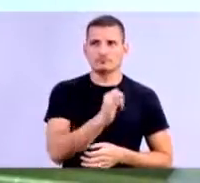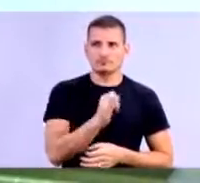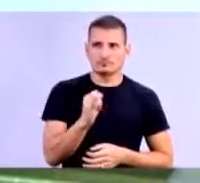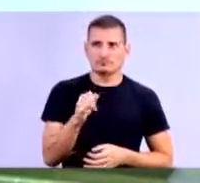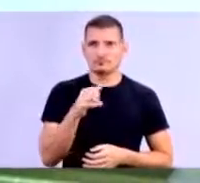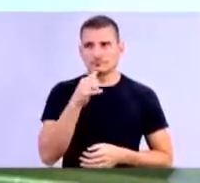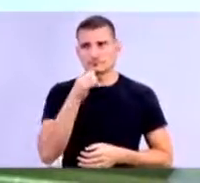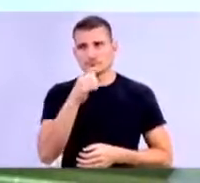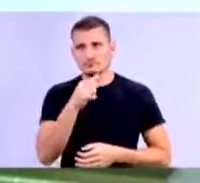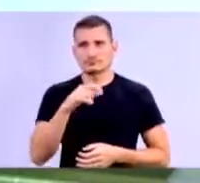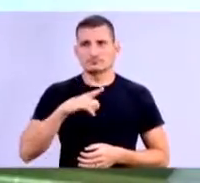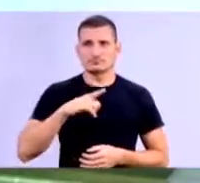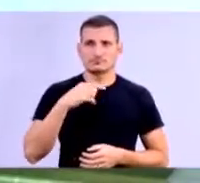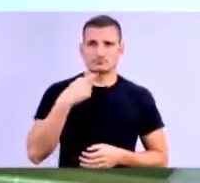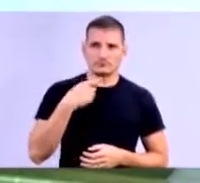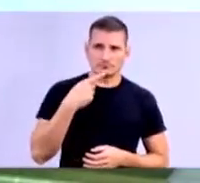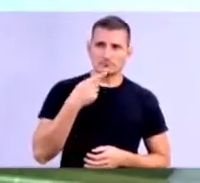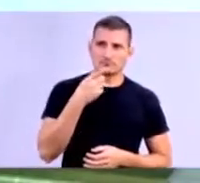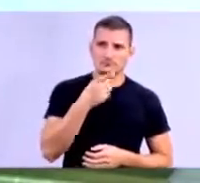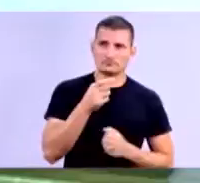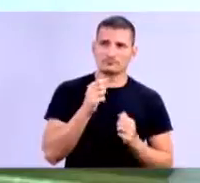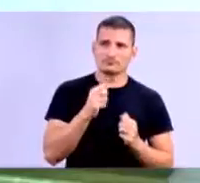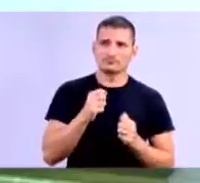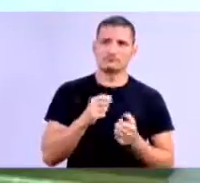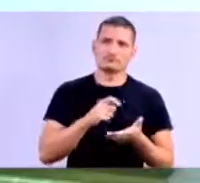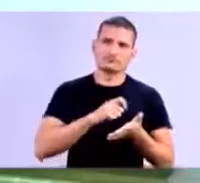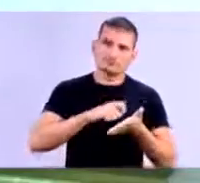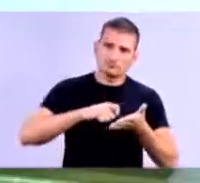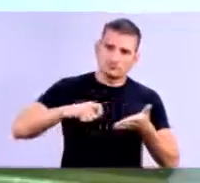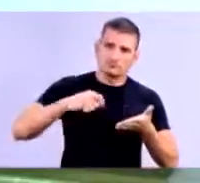uma dúvida já sobre aquelas questões, ele já vai levar